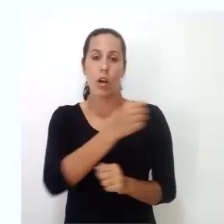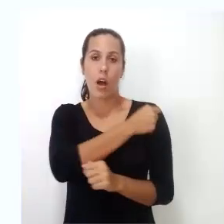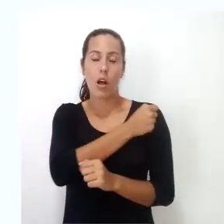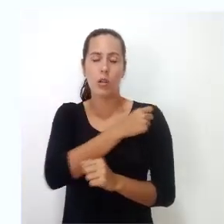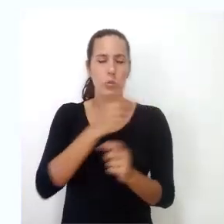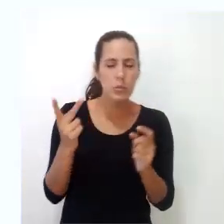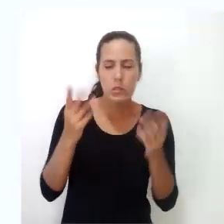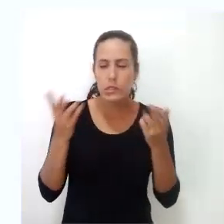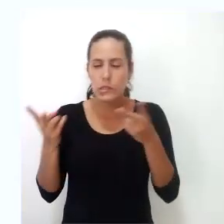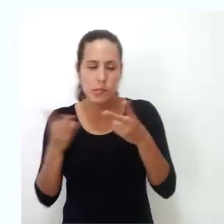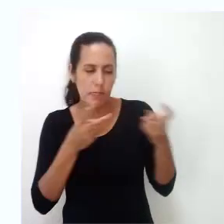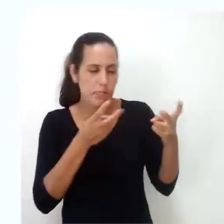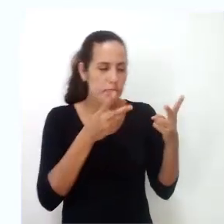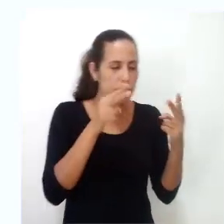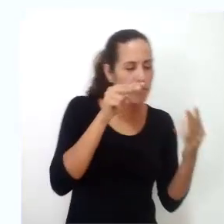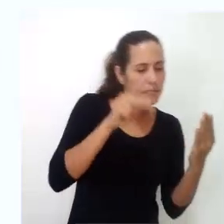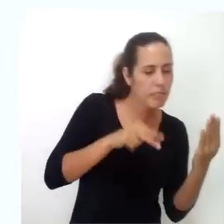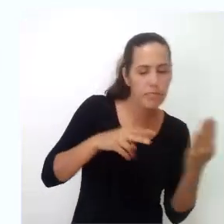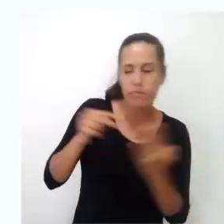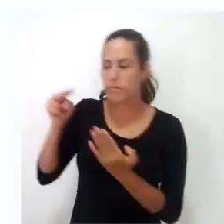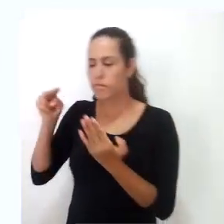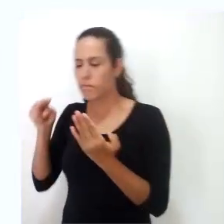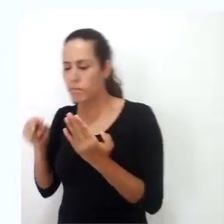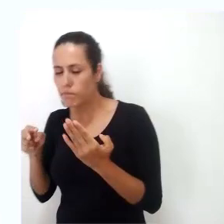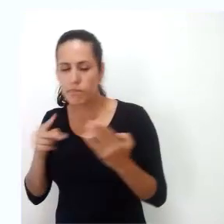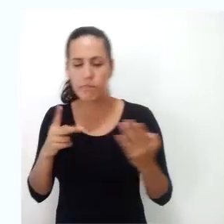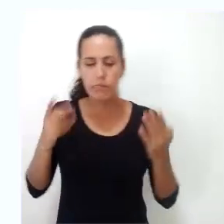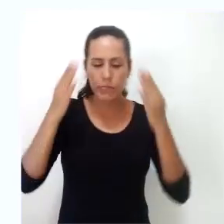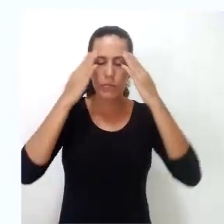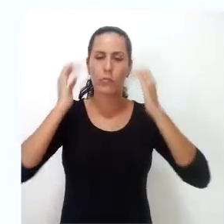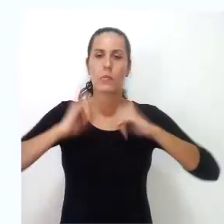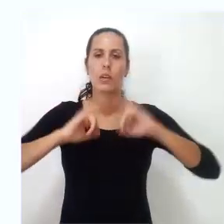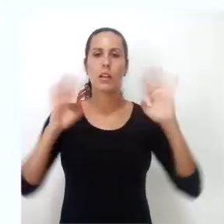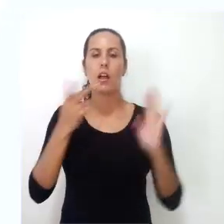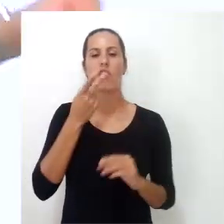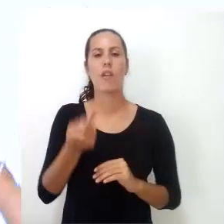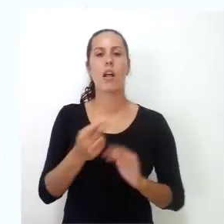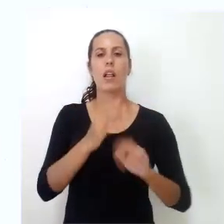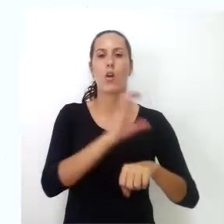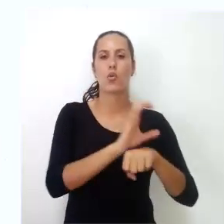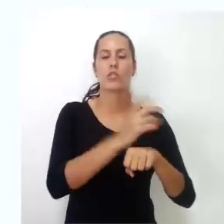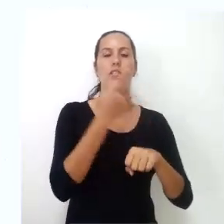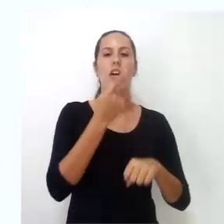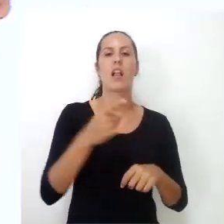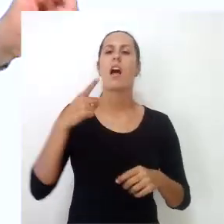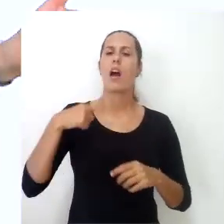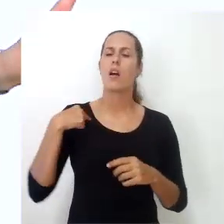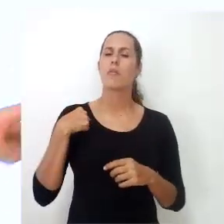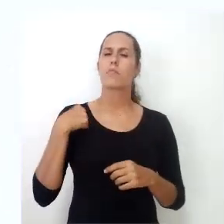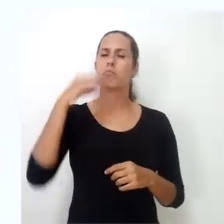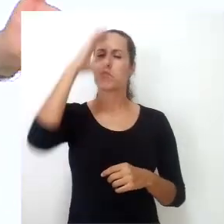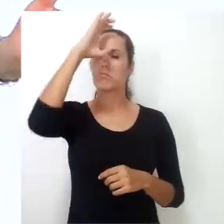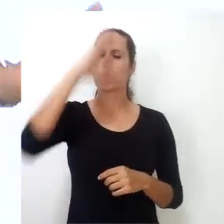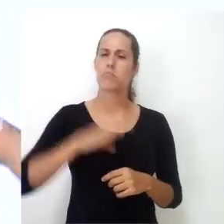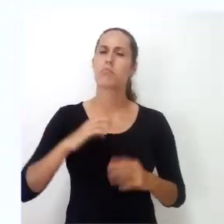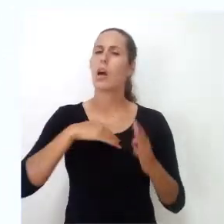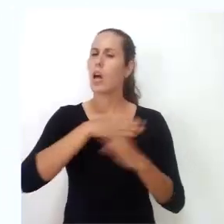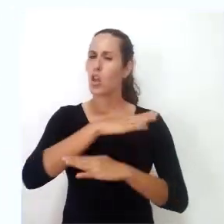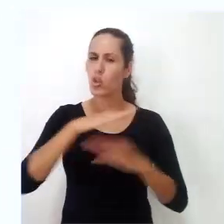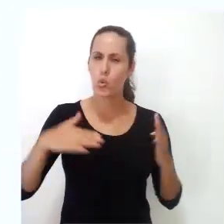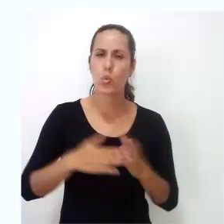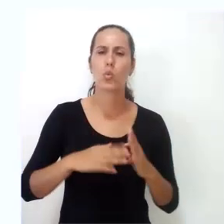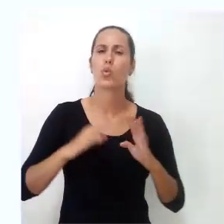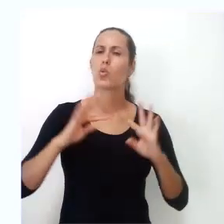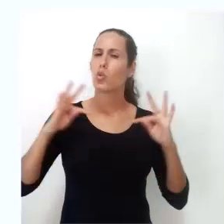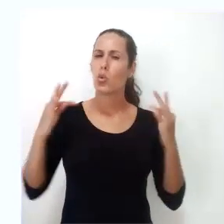o seguinte, pode pegar a Constituição e ver, é dever do cidadão, é dever. Veja